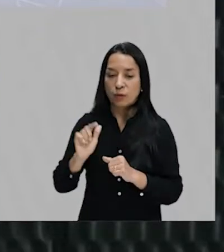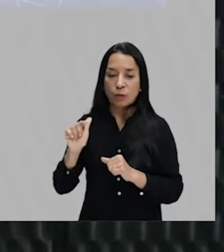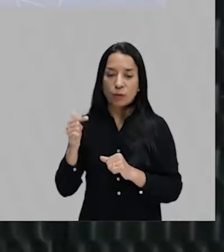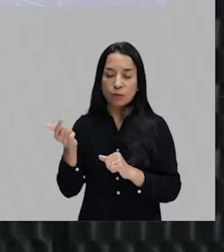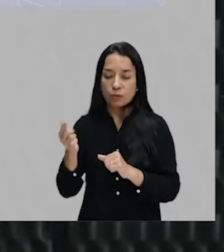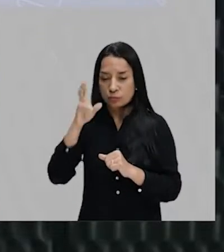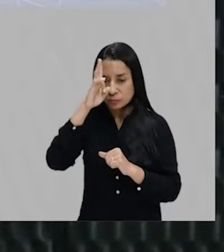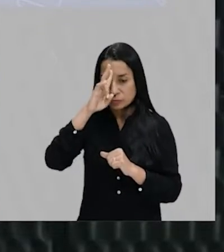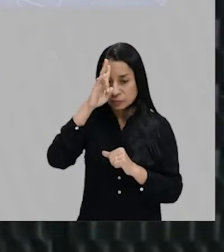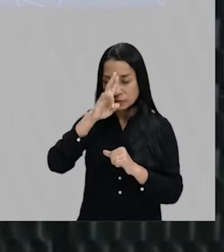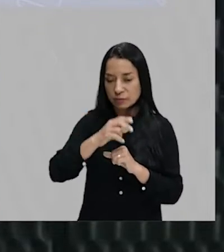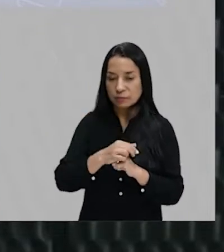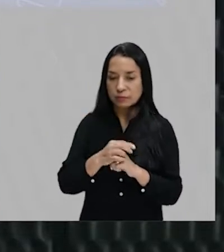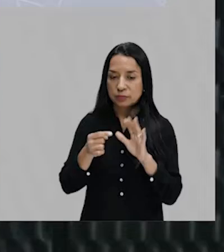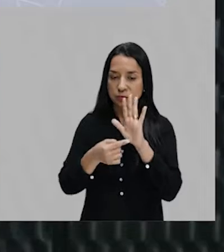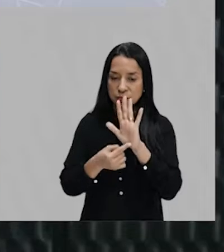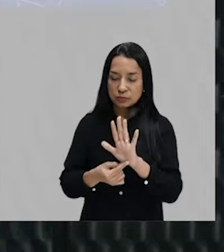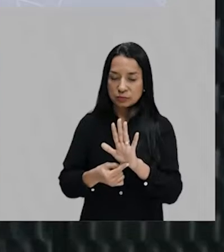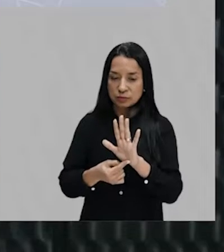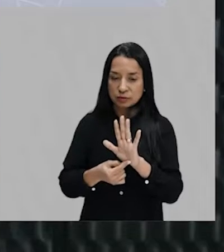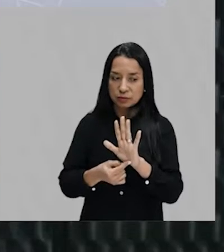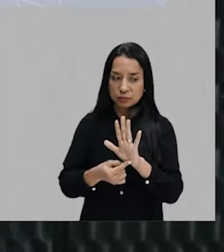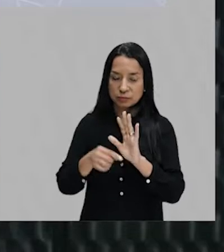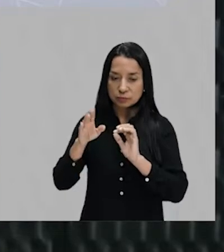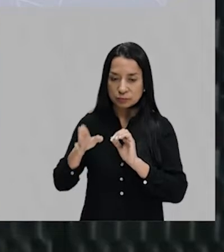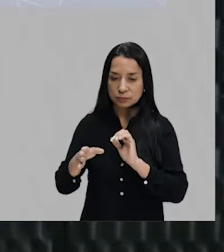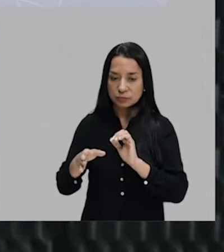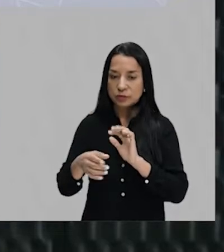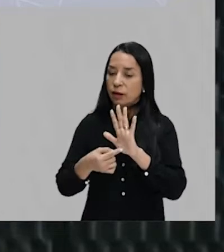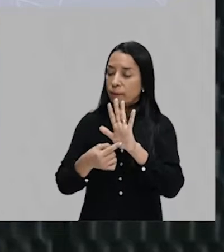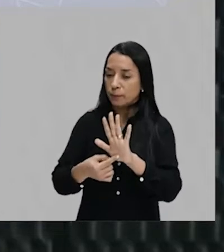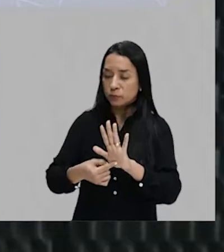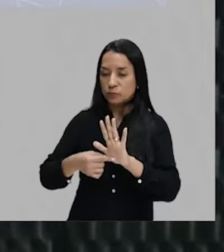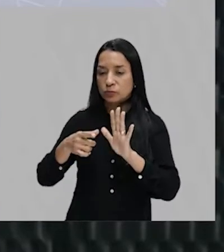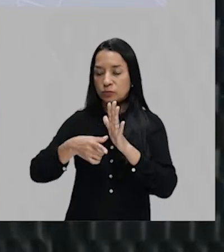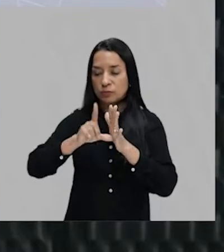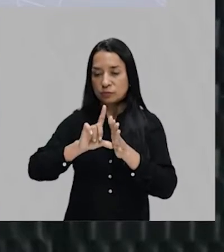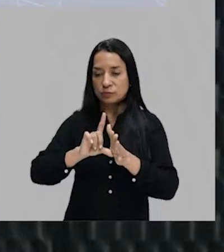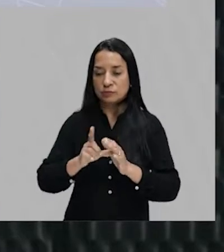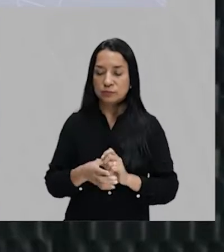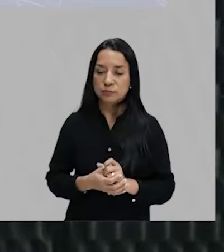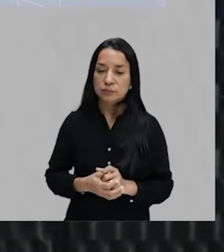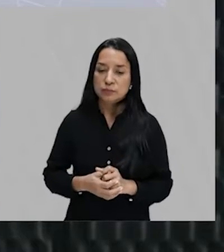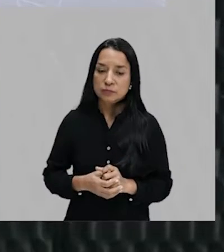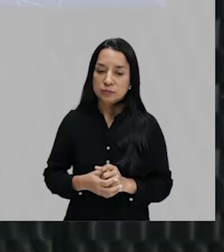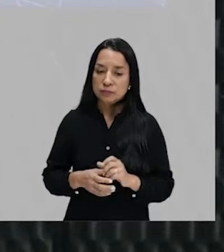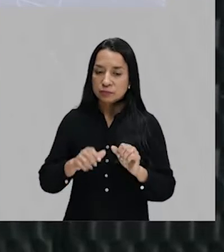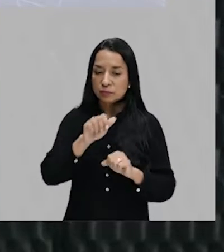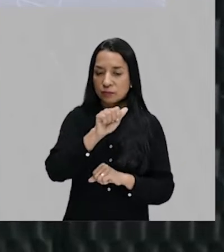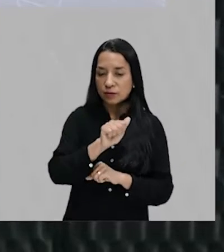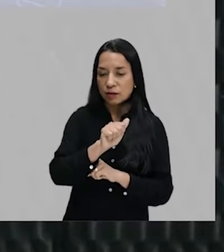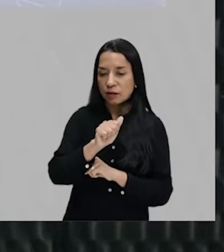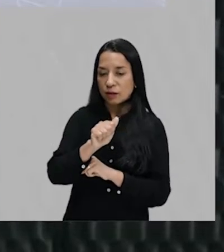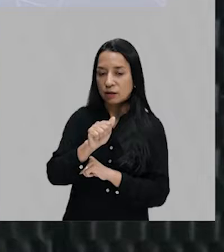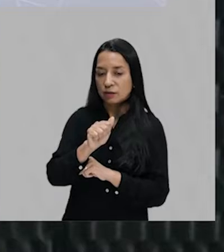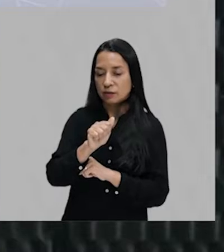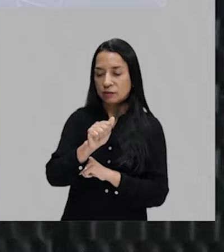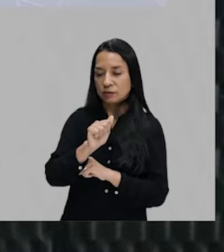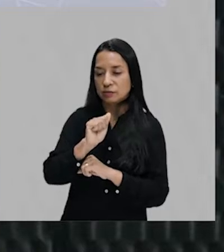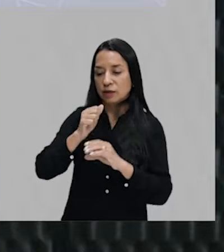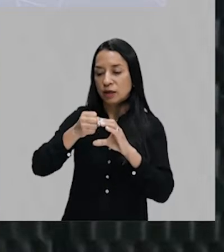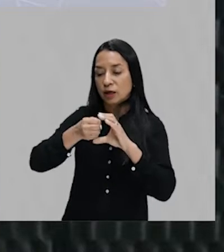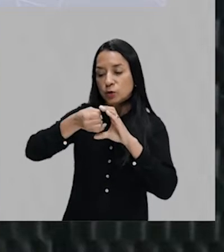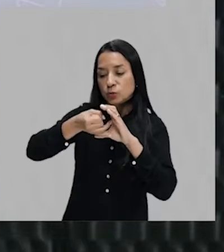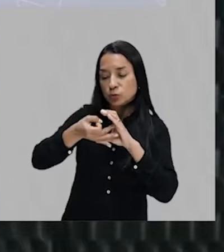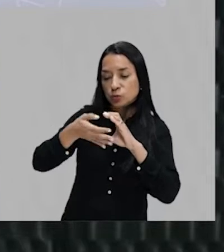lembra que eu disse para você olha essa aqui até aqui a gente já mencionou ainda pouco o ar é subconjunto dele